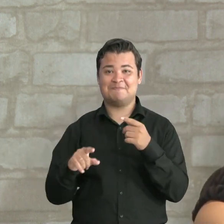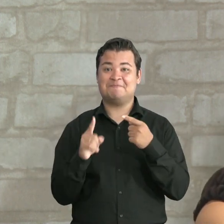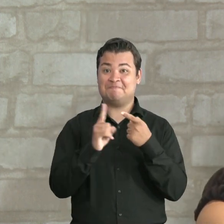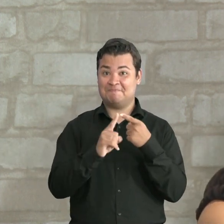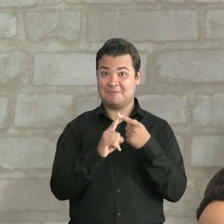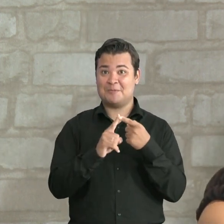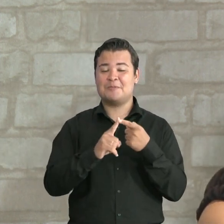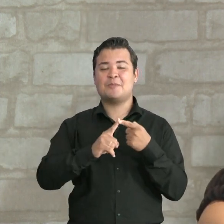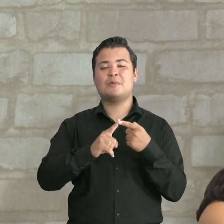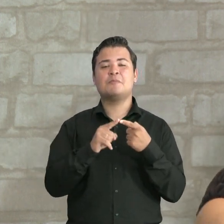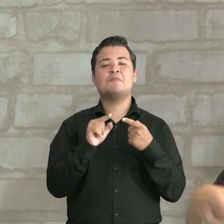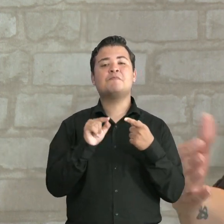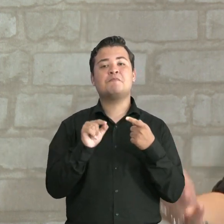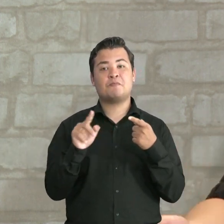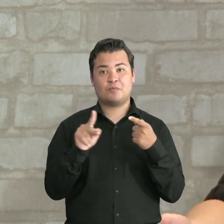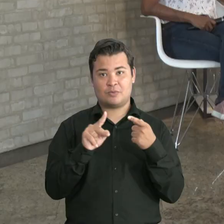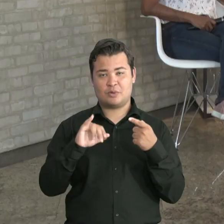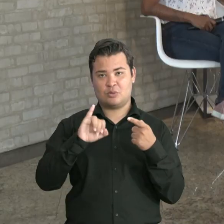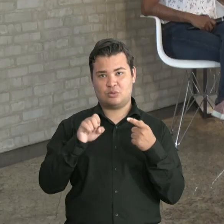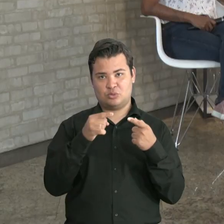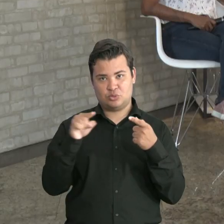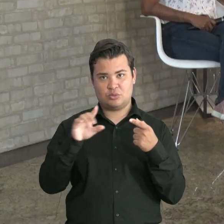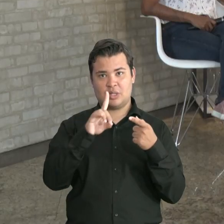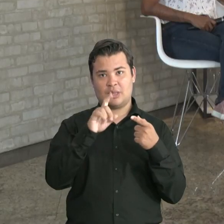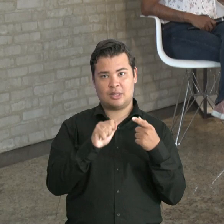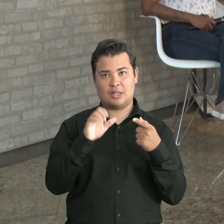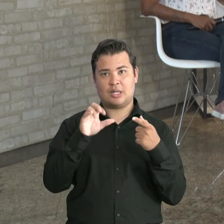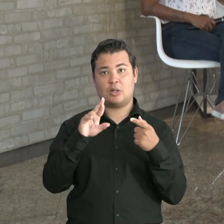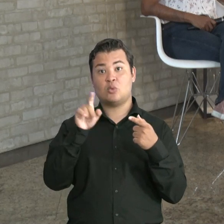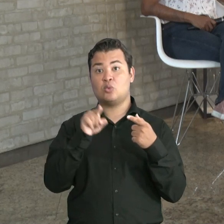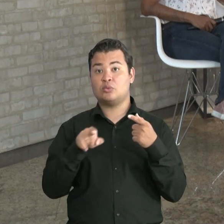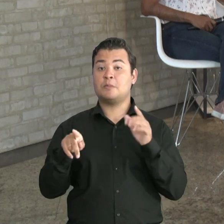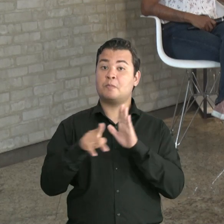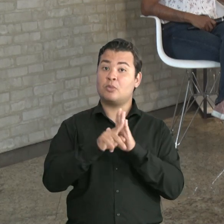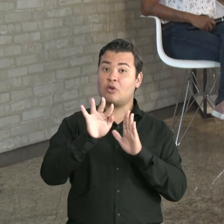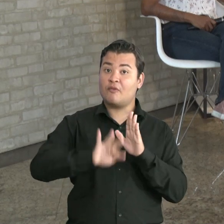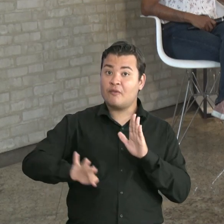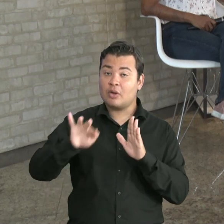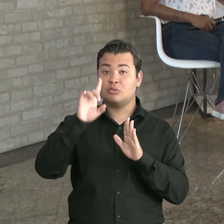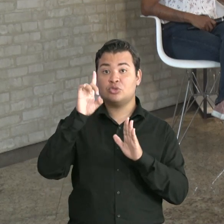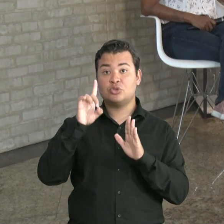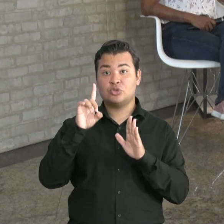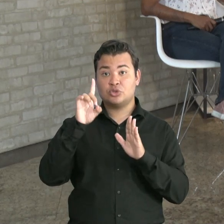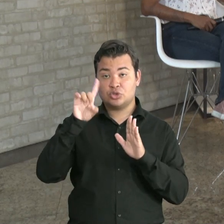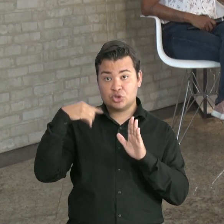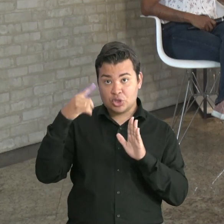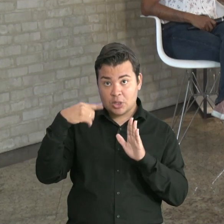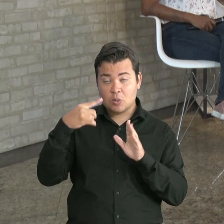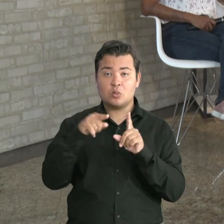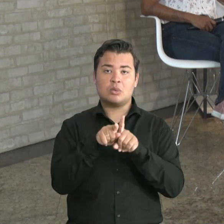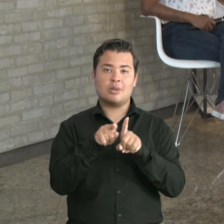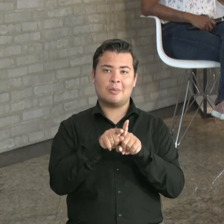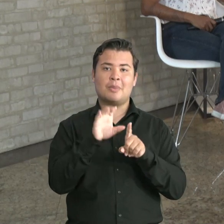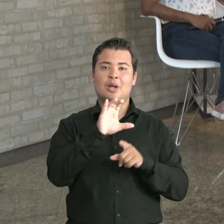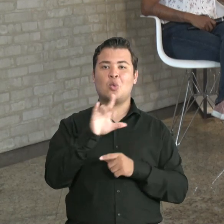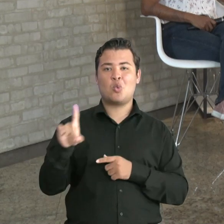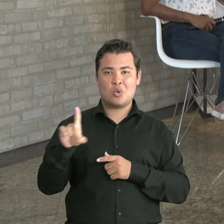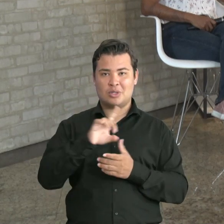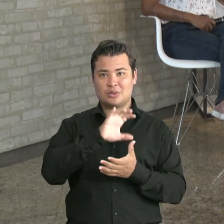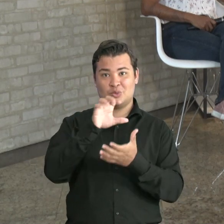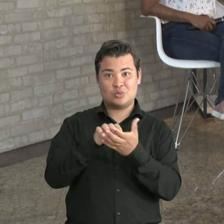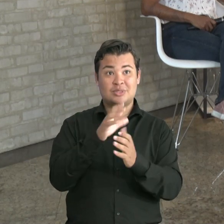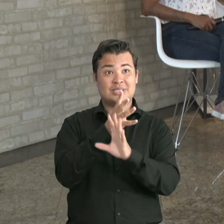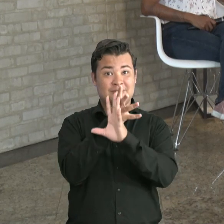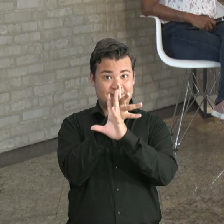primeiro bloco, que é o professor João da Cruz, da Faculdade de Direito e coordenador do Núcleo